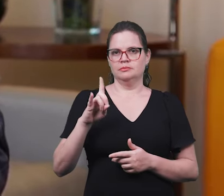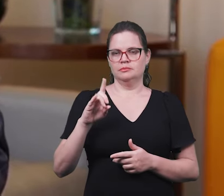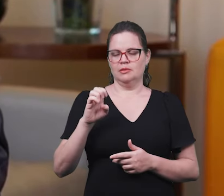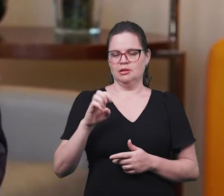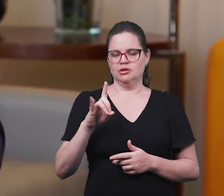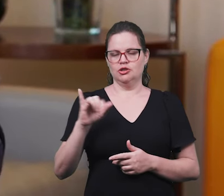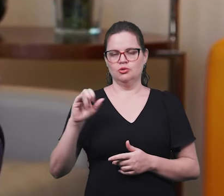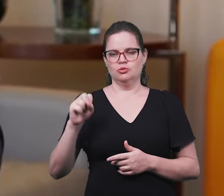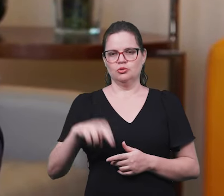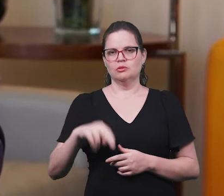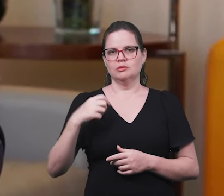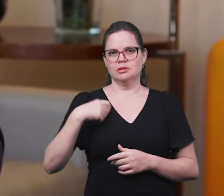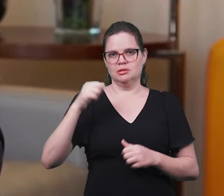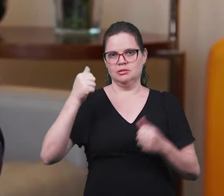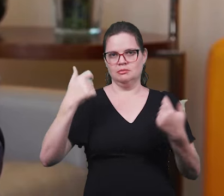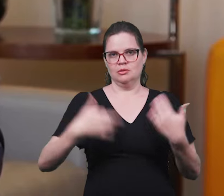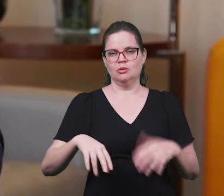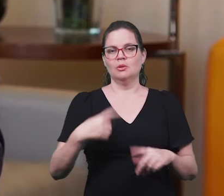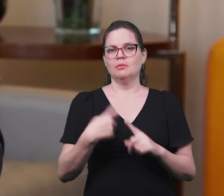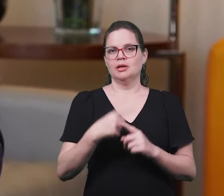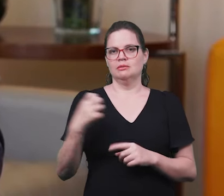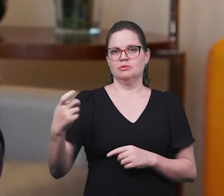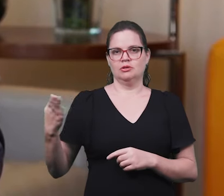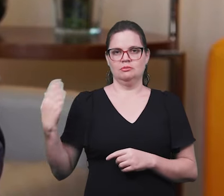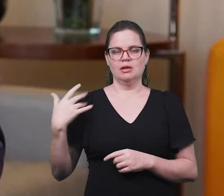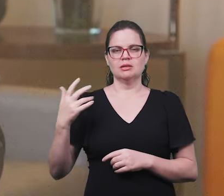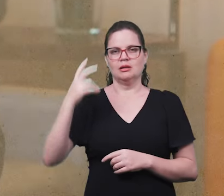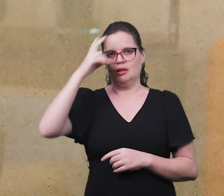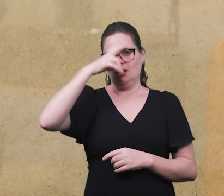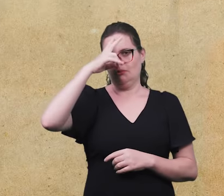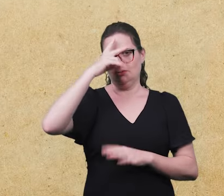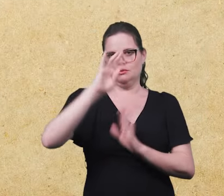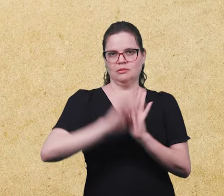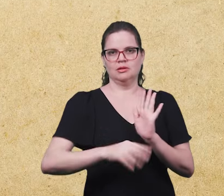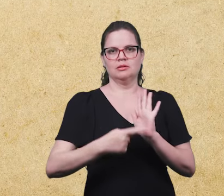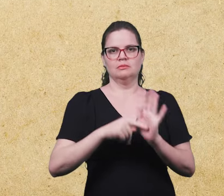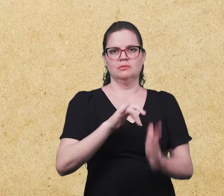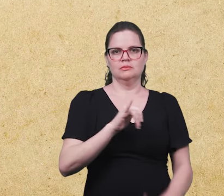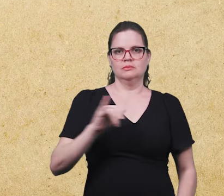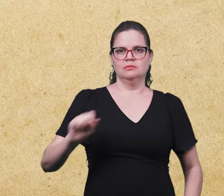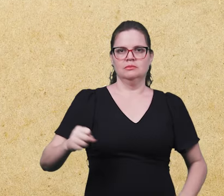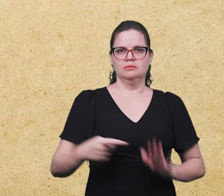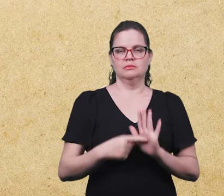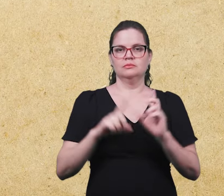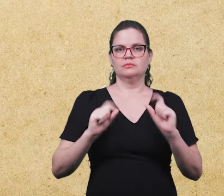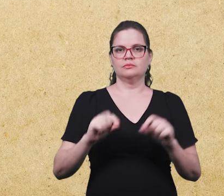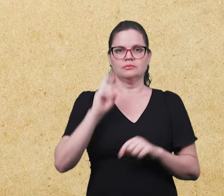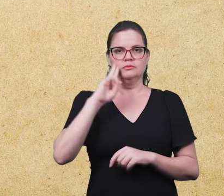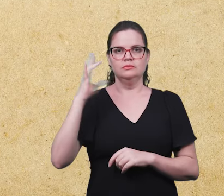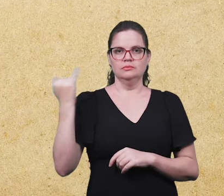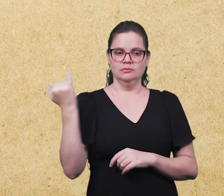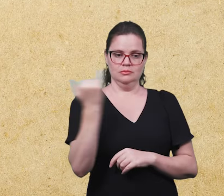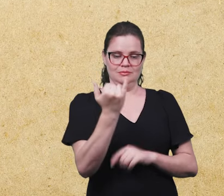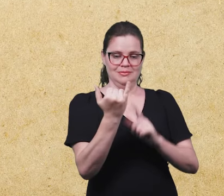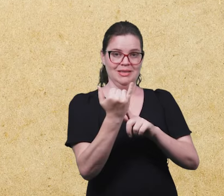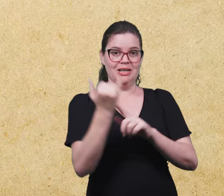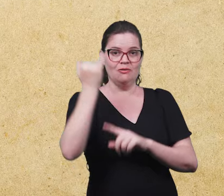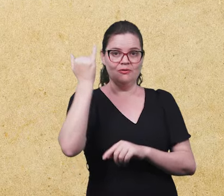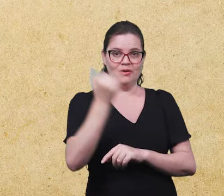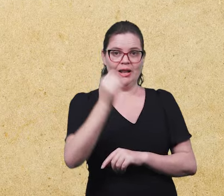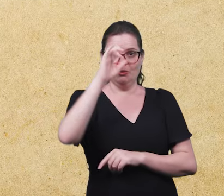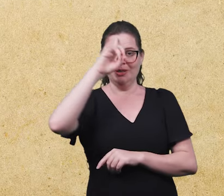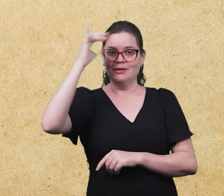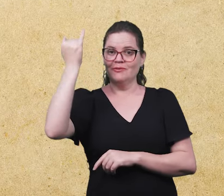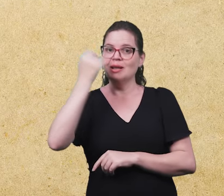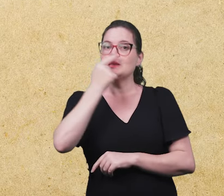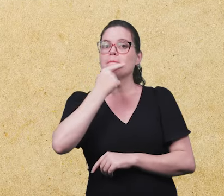né? Nós lembramos desse texto em episódios anteriores, né? Lá em Isaías, a palavra diz assim: assim será a palavra que sair da minha boca, da boca